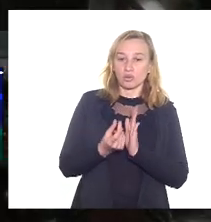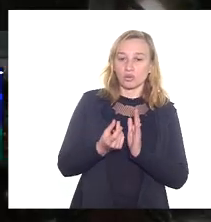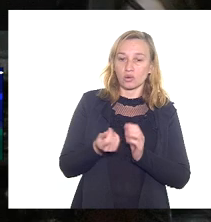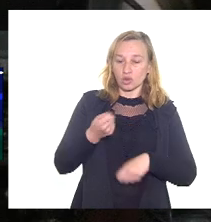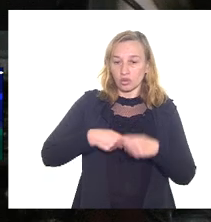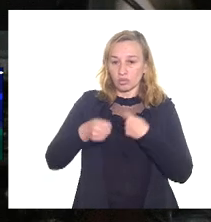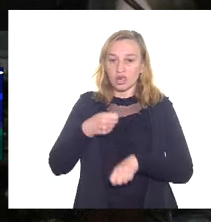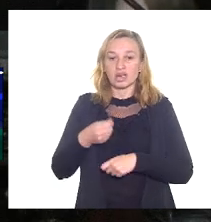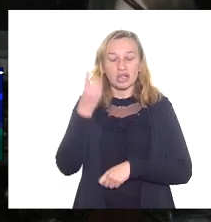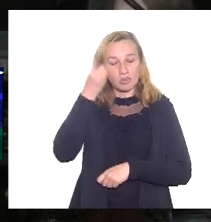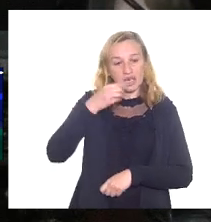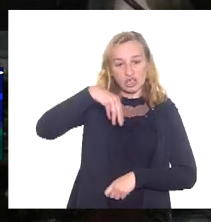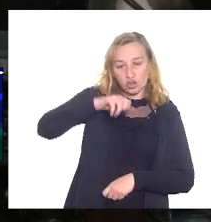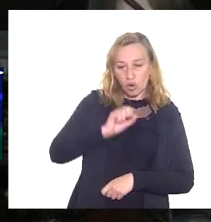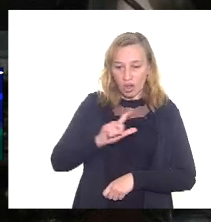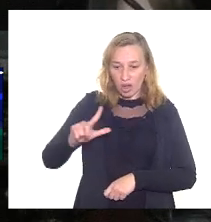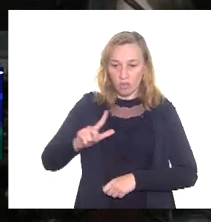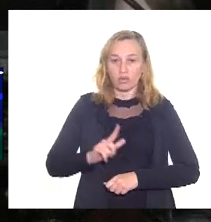Carvalho.